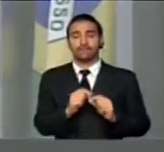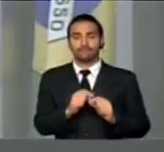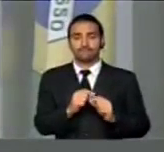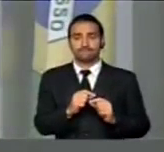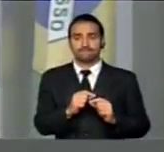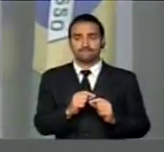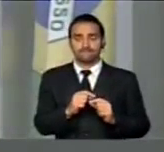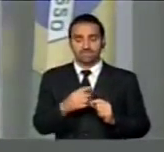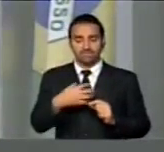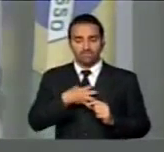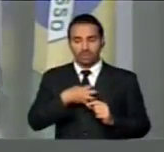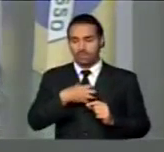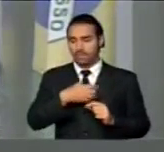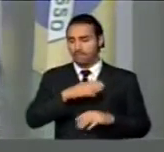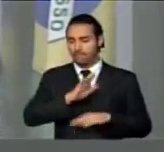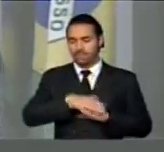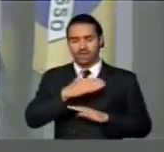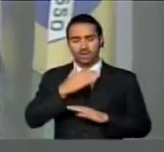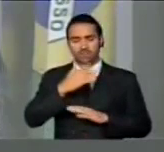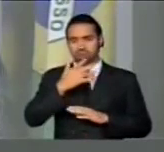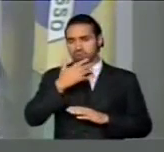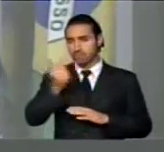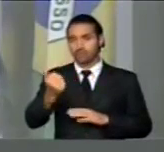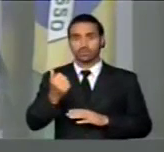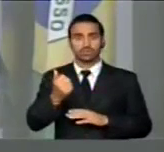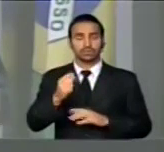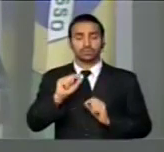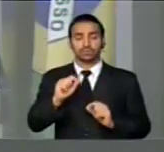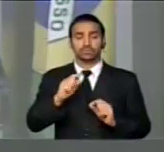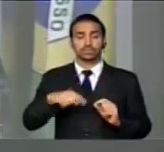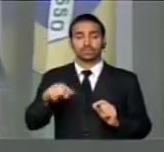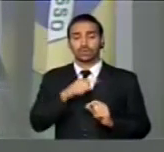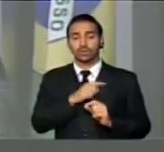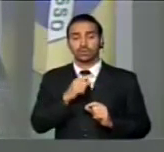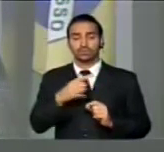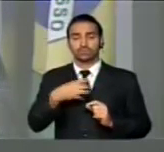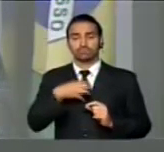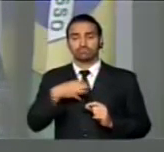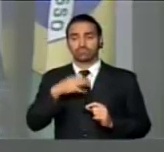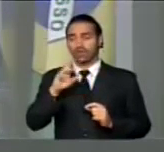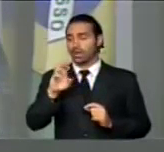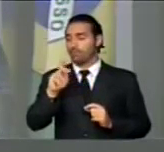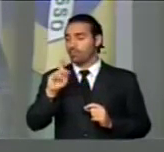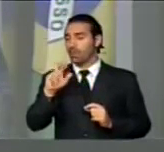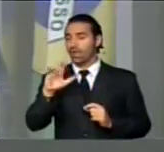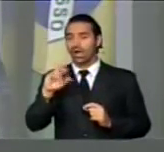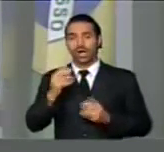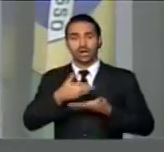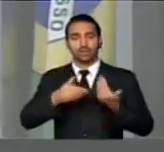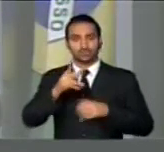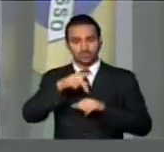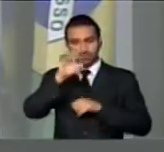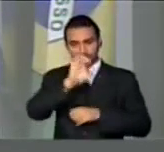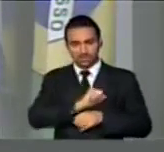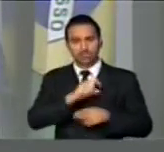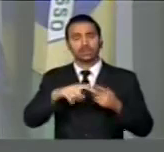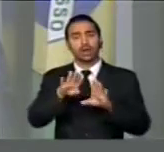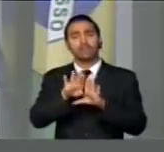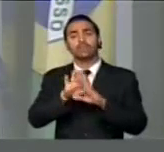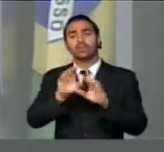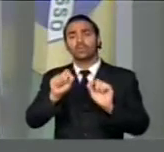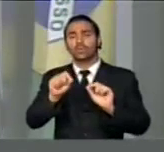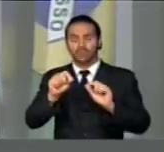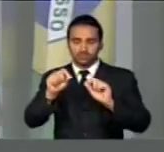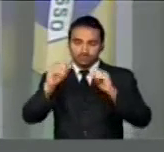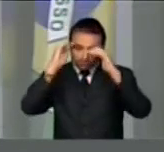mais plena e mais intensa o nosso espírito republicano, o nosso compromisso cidadão,